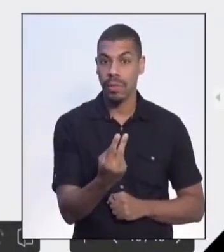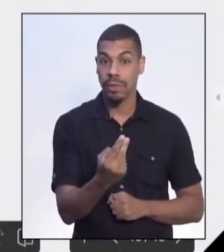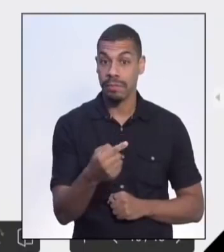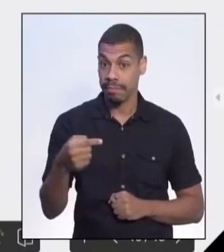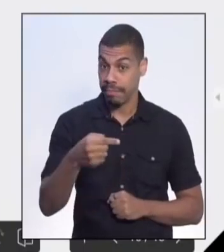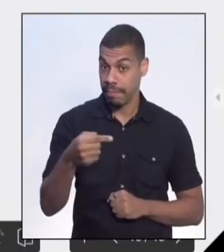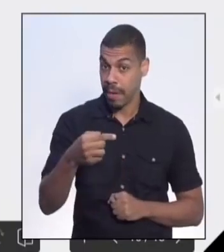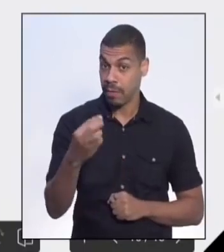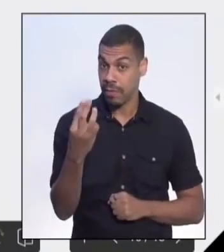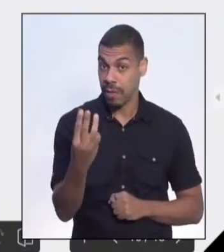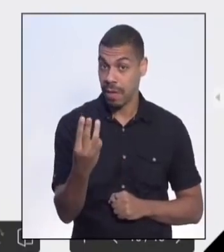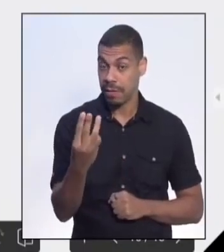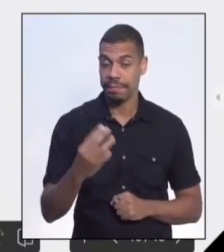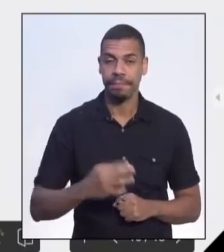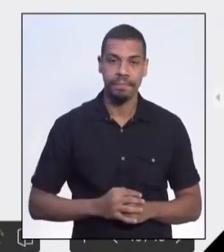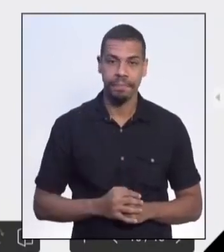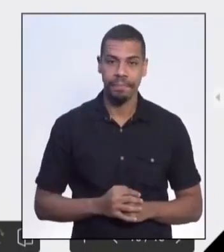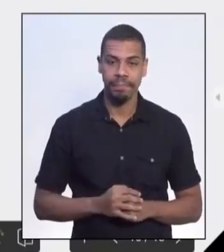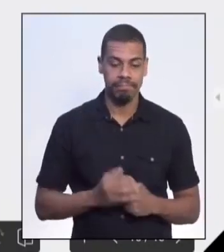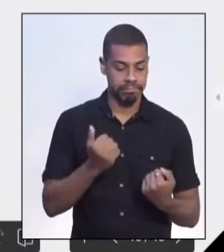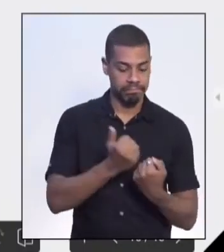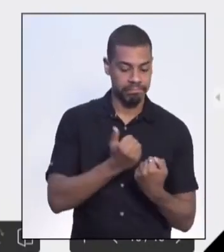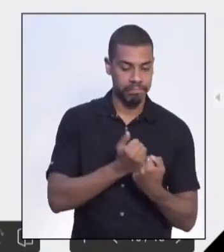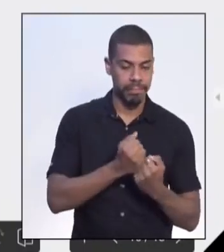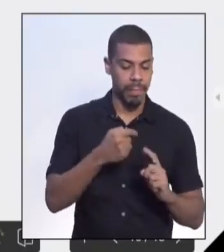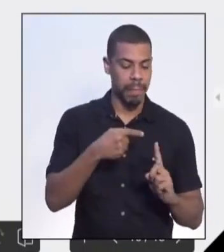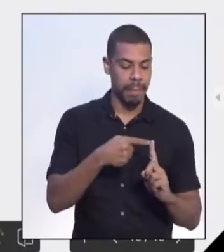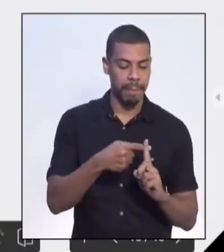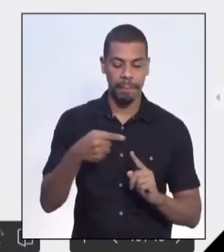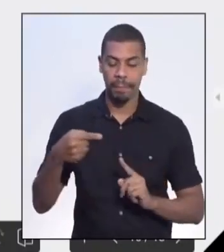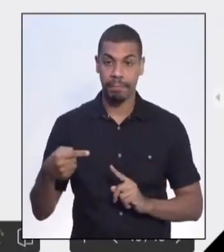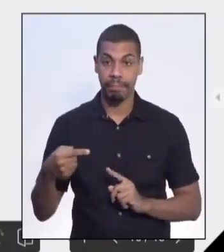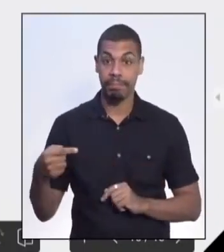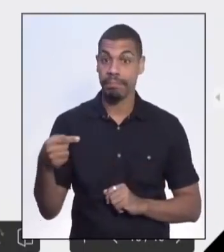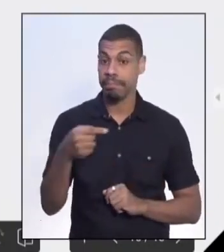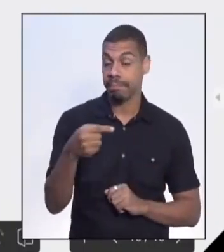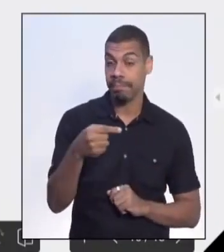menos 3. Então, menos com mais, menos